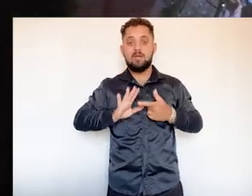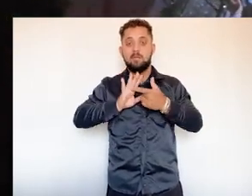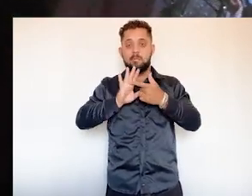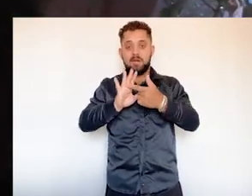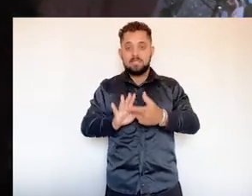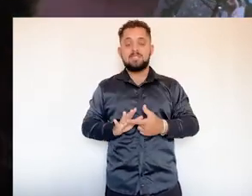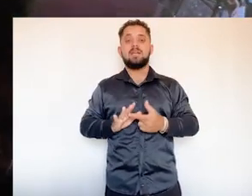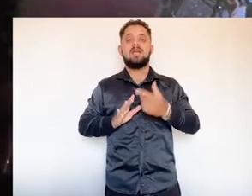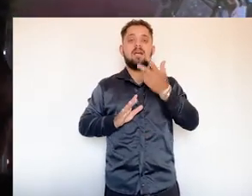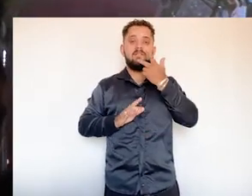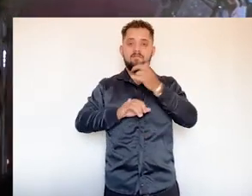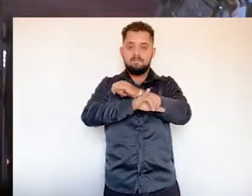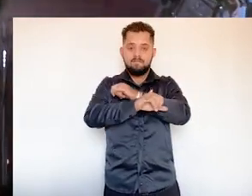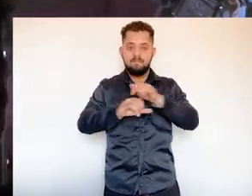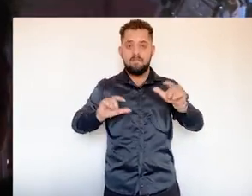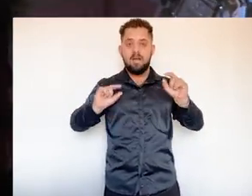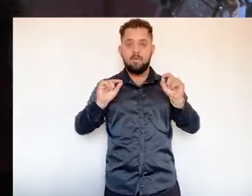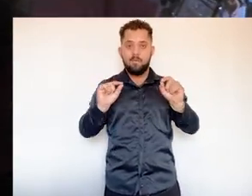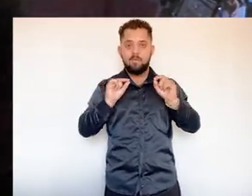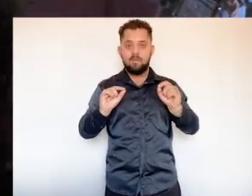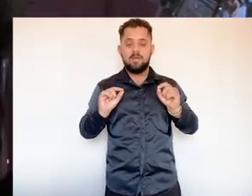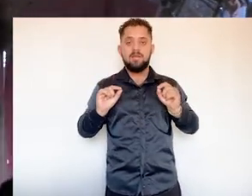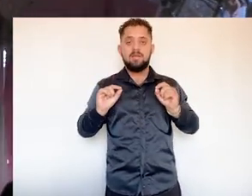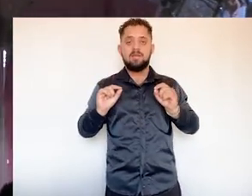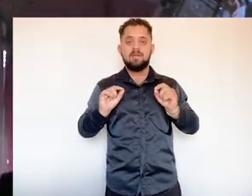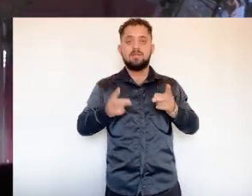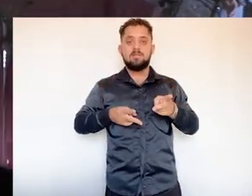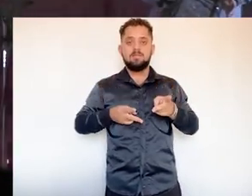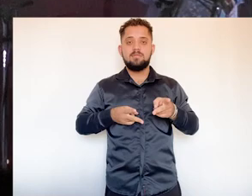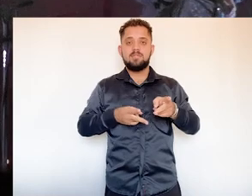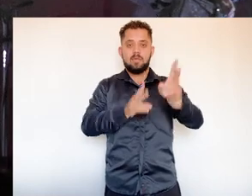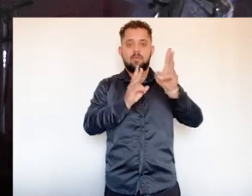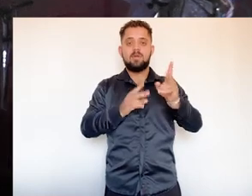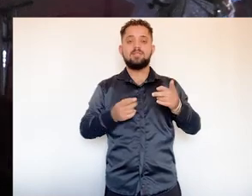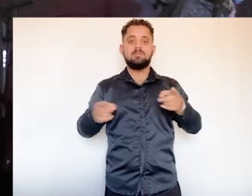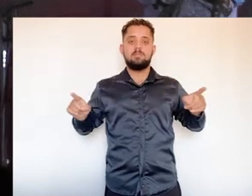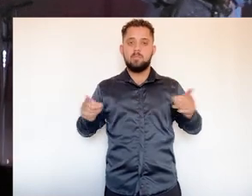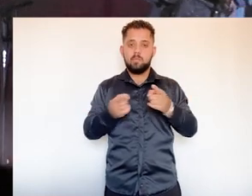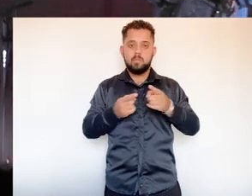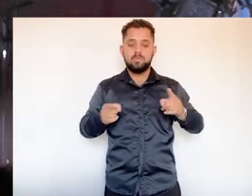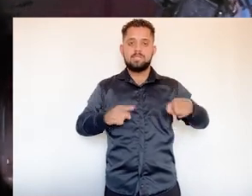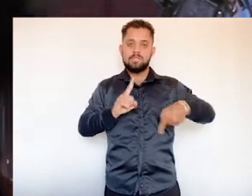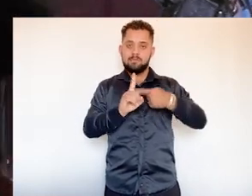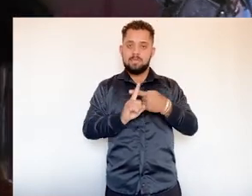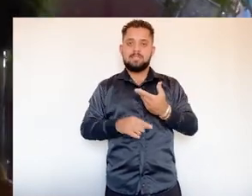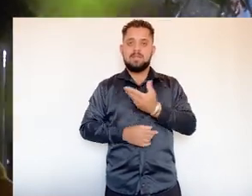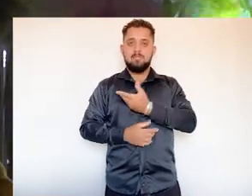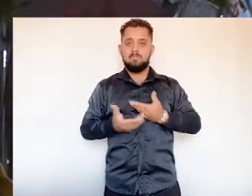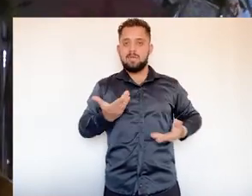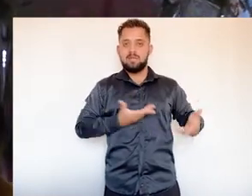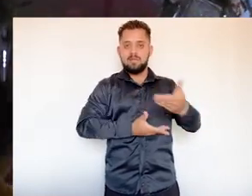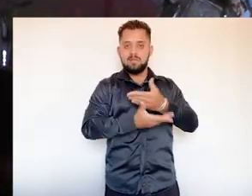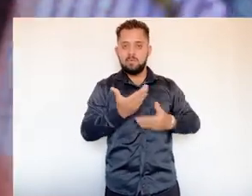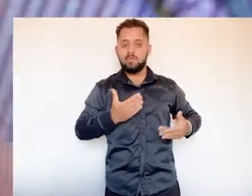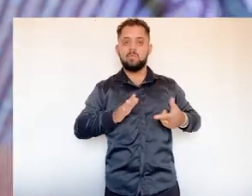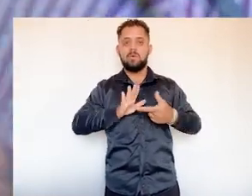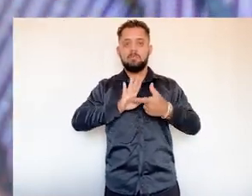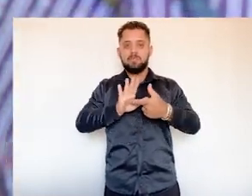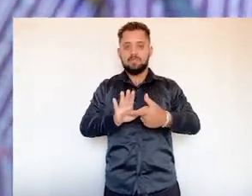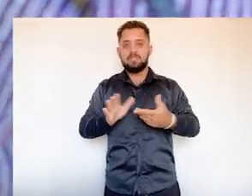eu trago essa sequência de amigos, de irmãos, para